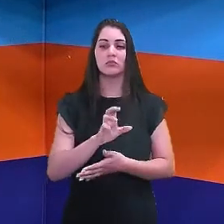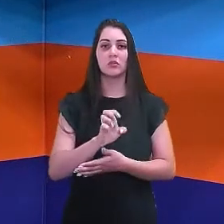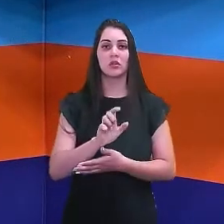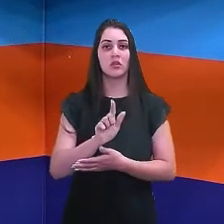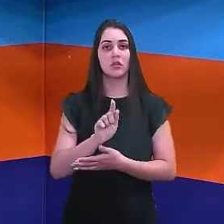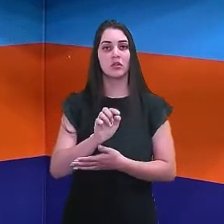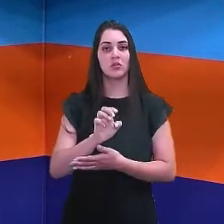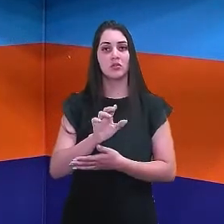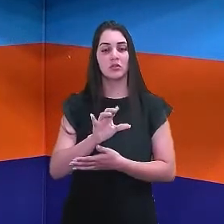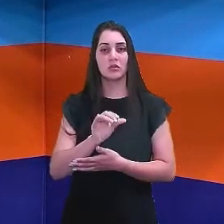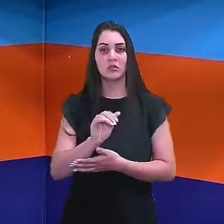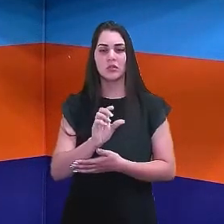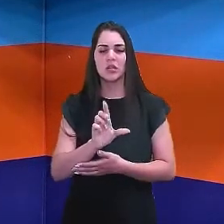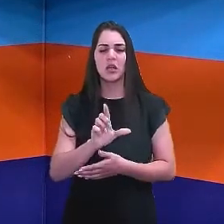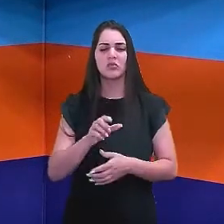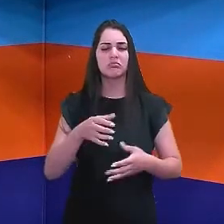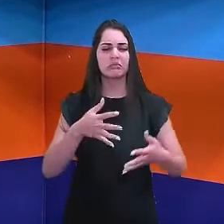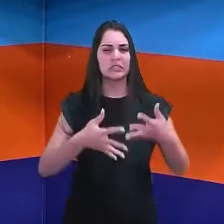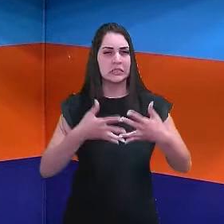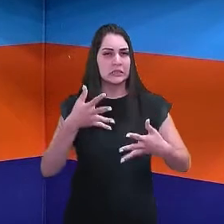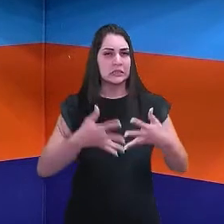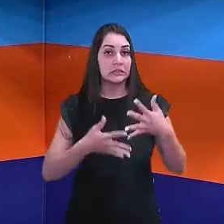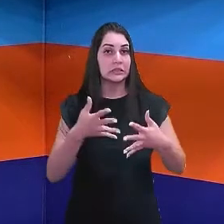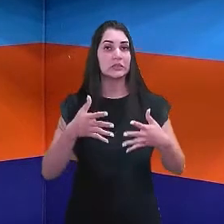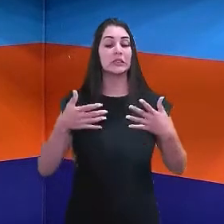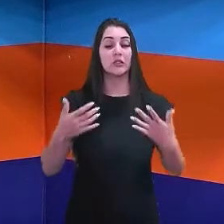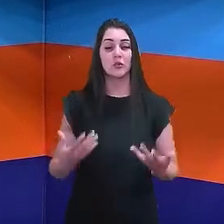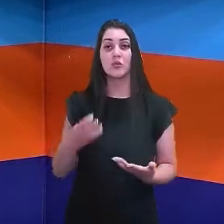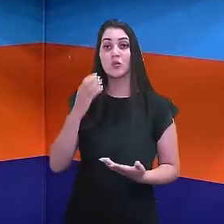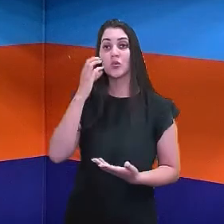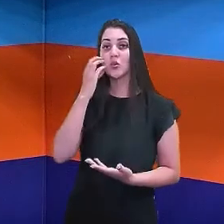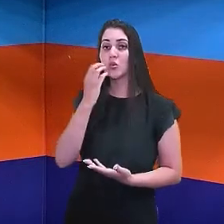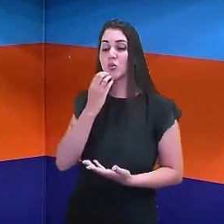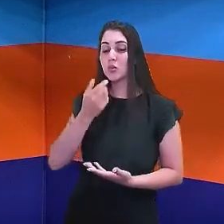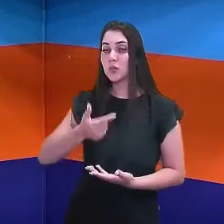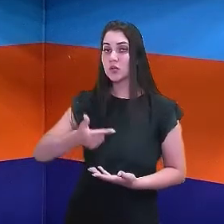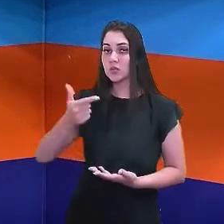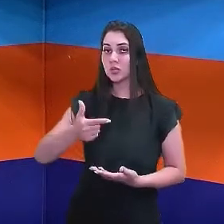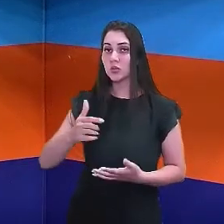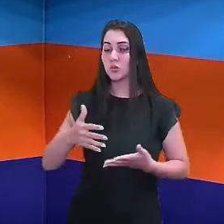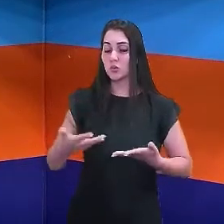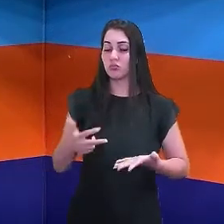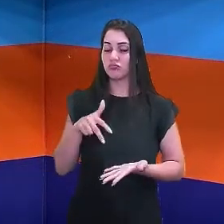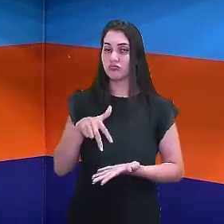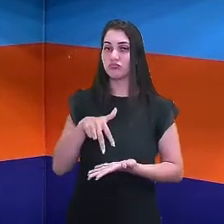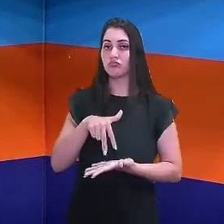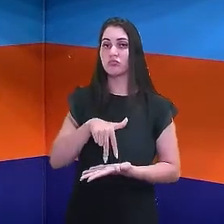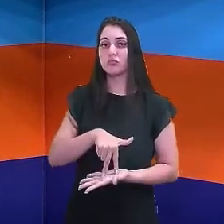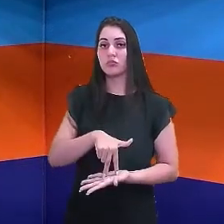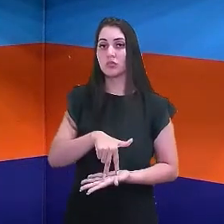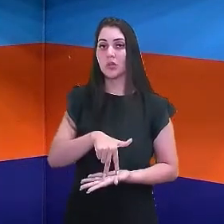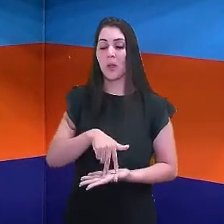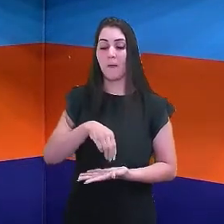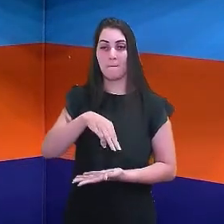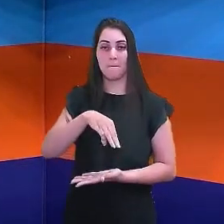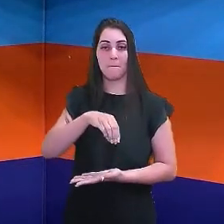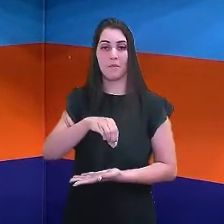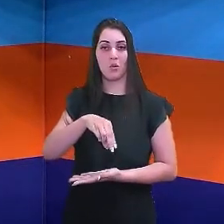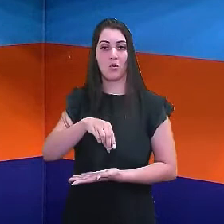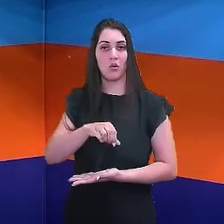Então, assim que o Dom Pedro II consolida-se enquanto um